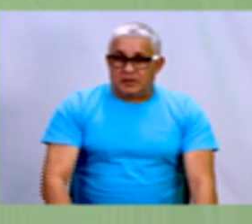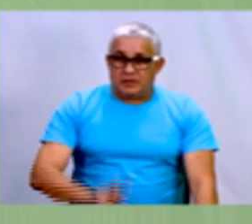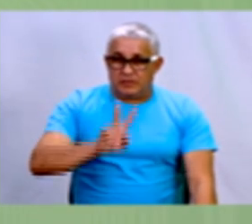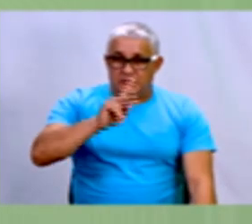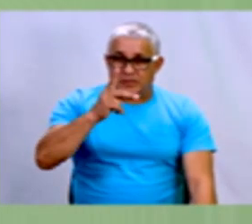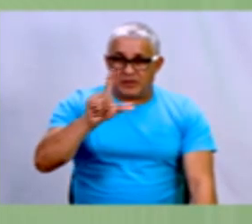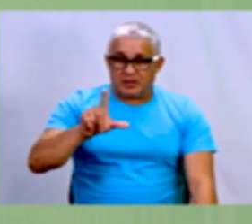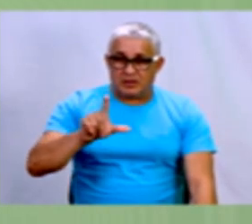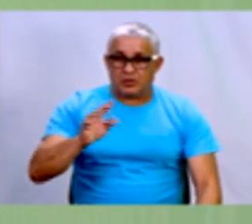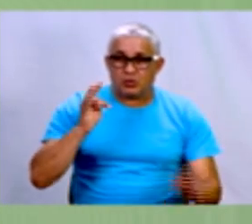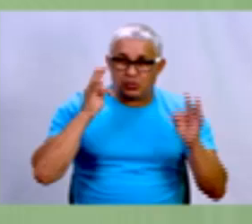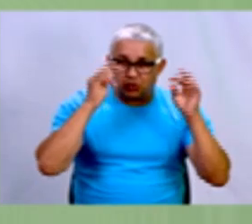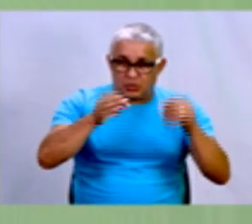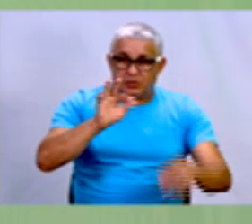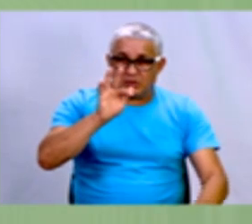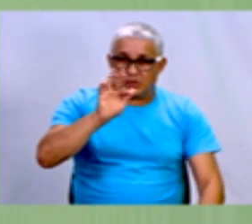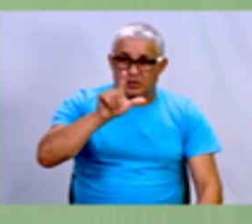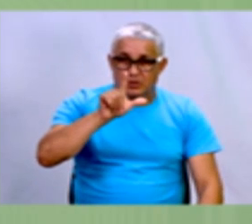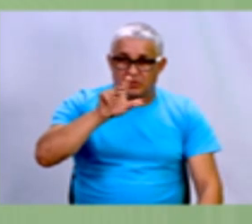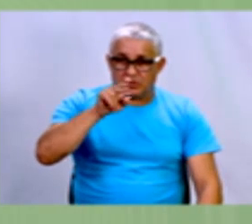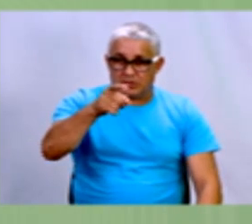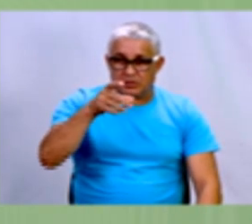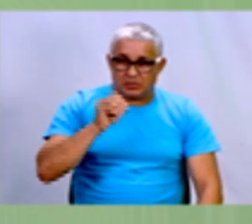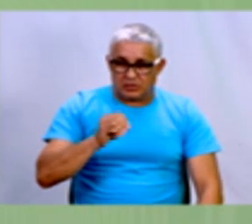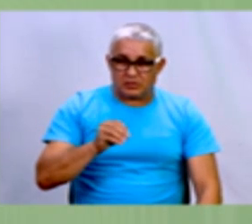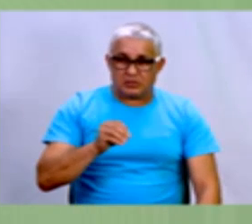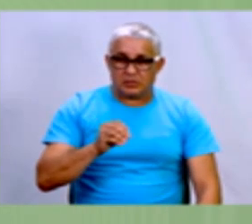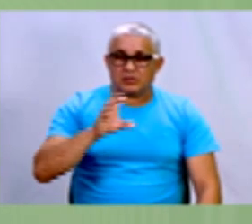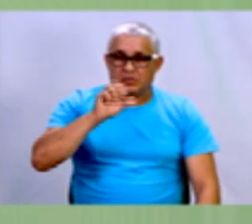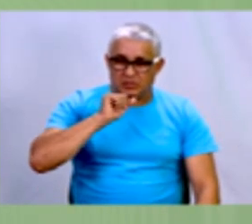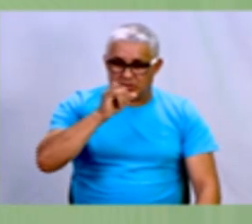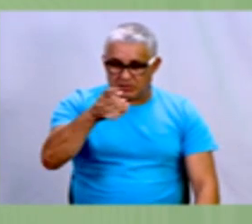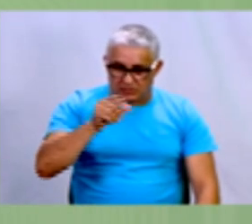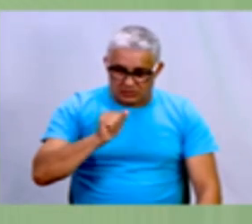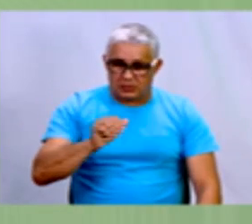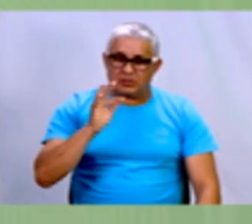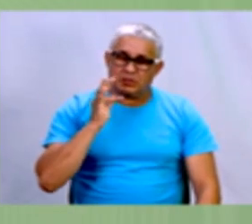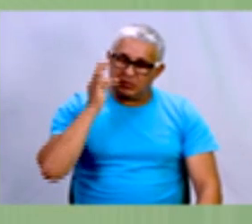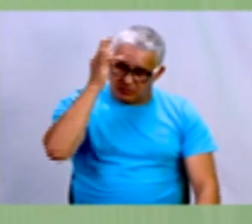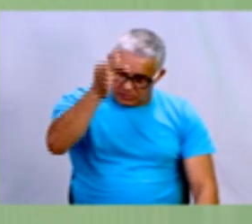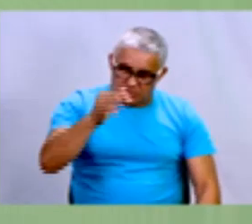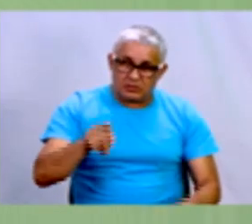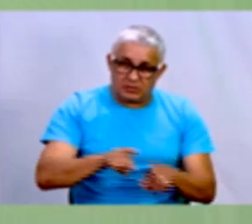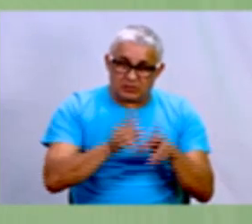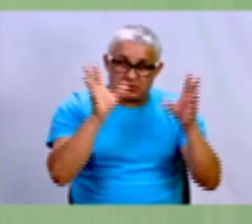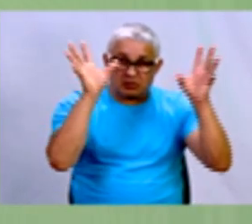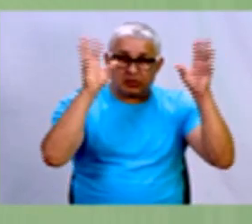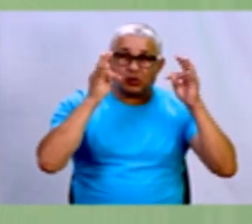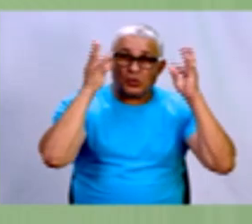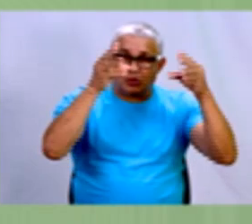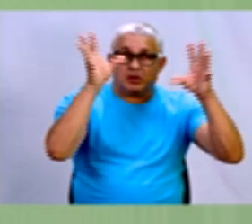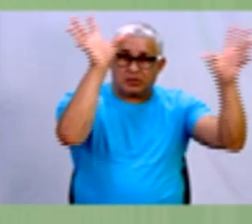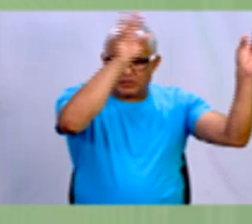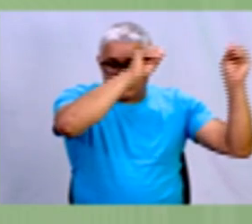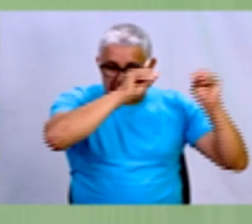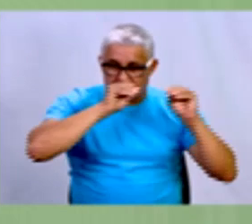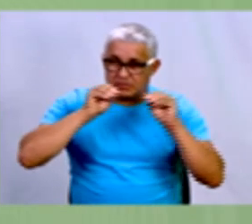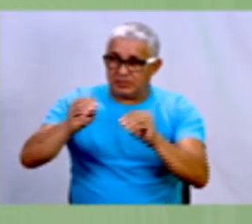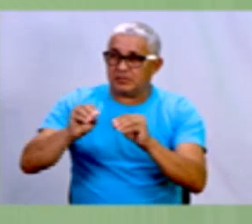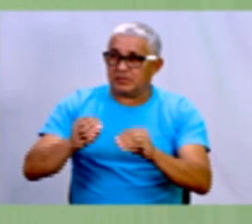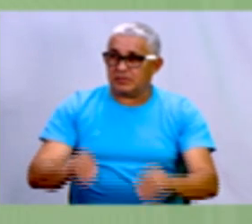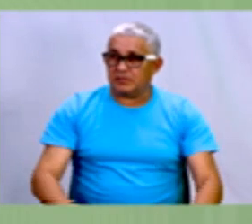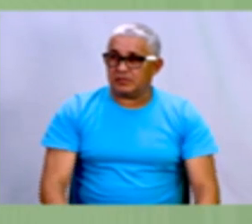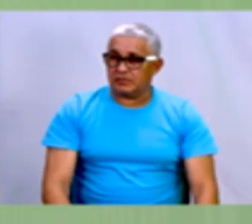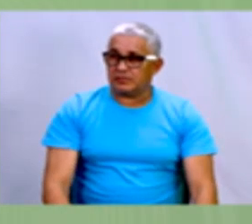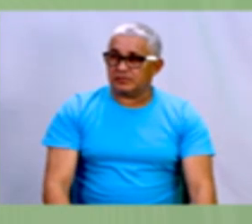todos os fluxos de caixa futuros, né? A gente vai pegar todo o fluxo de caixa futuro e trazer para o valor presente, né? E